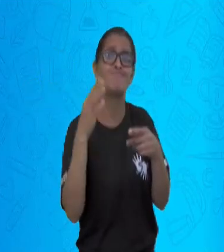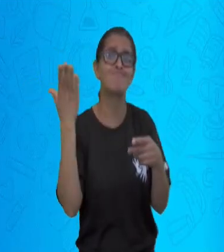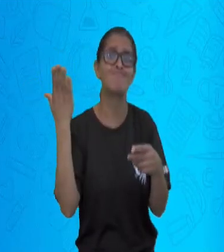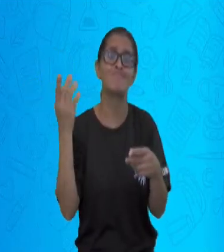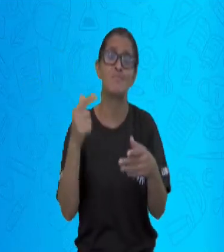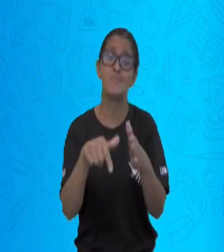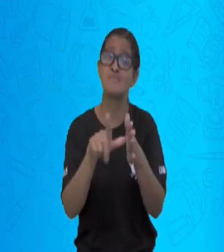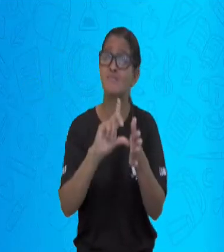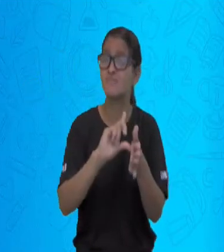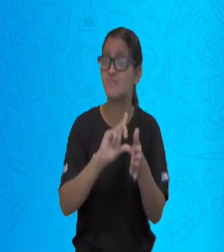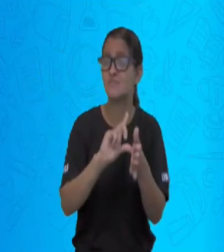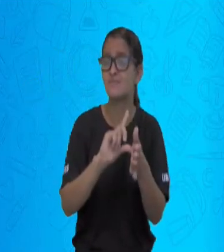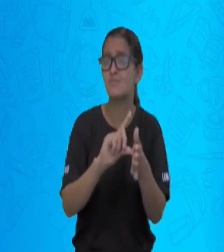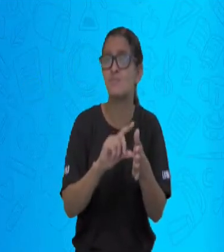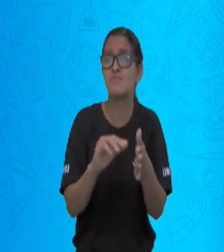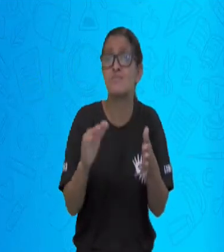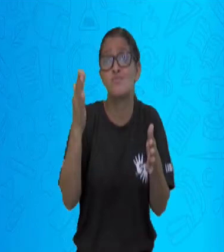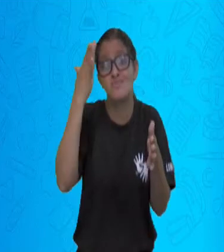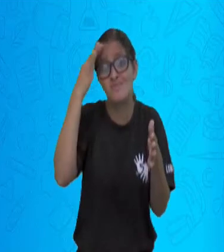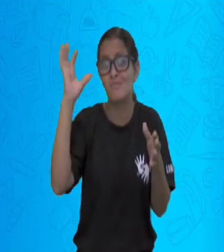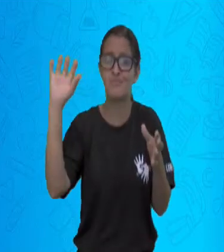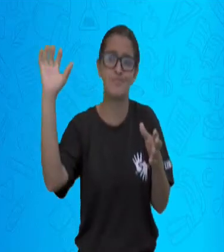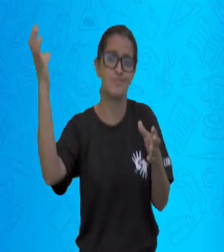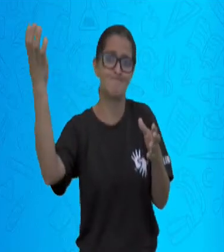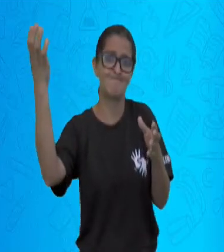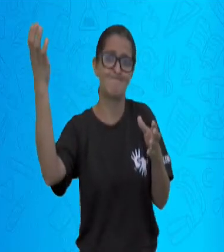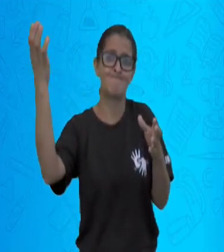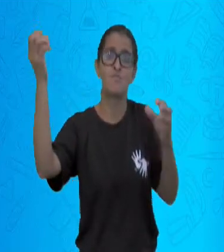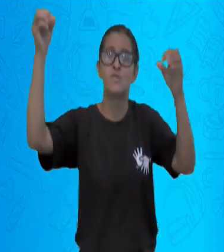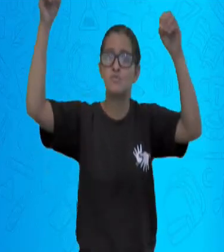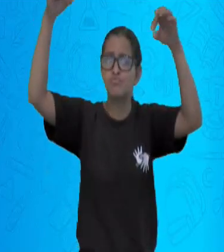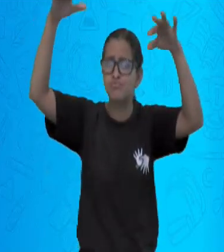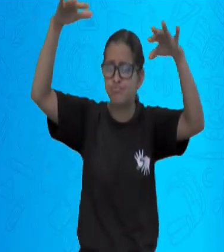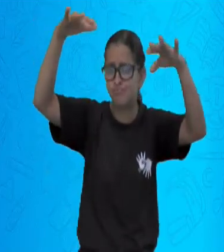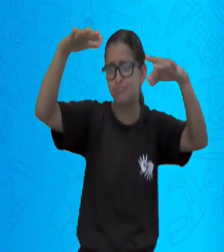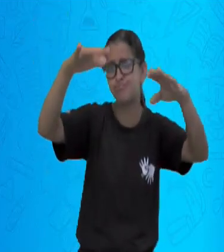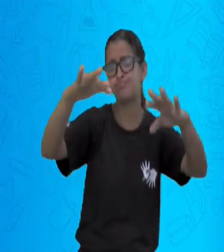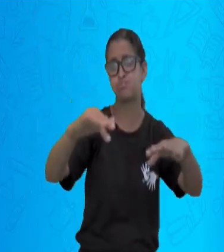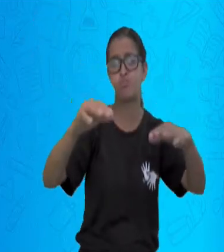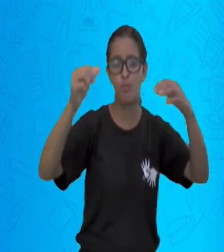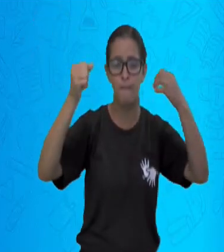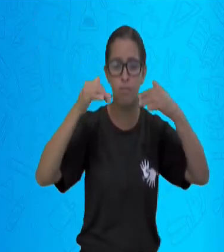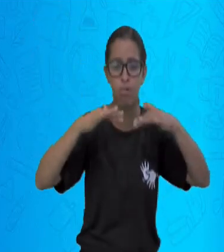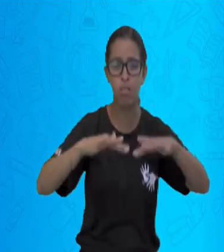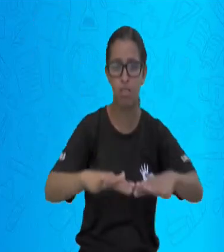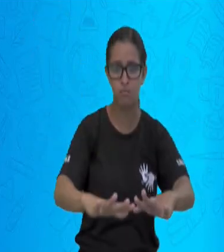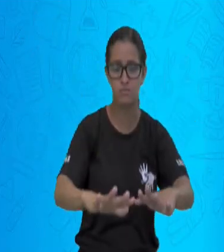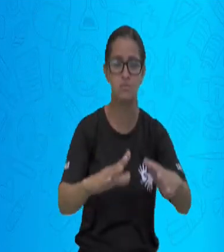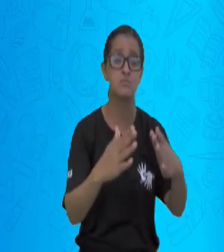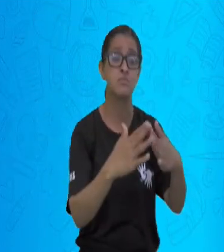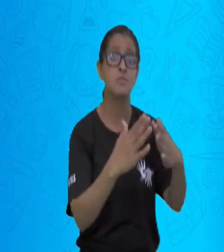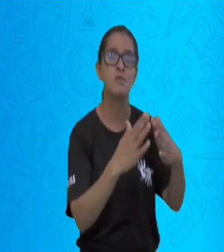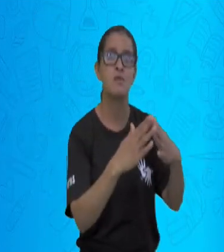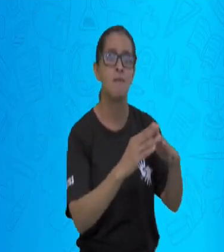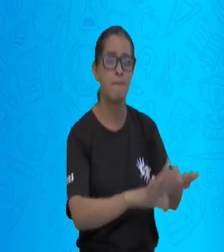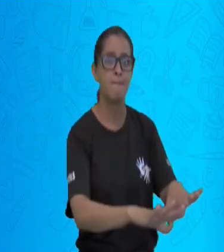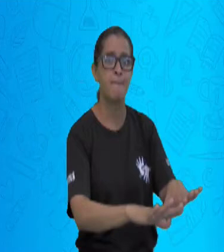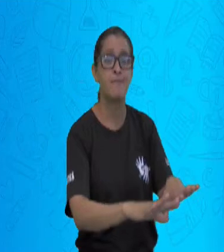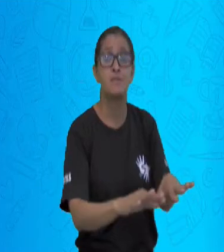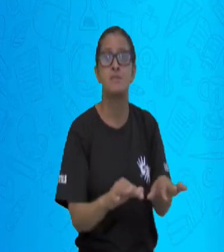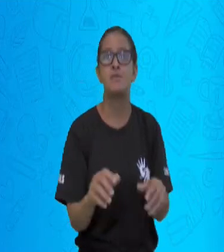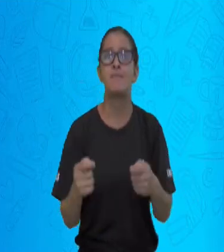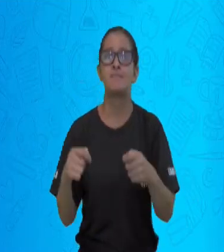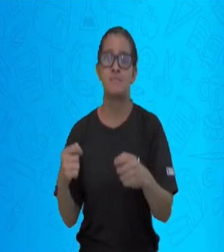encharcar, e aquela casa que está naquele ponto ela vai cair. Então a Defesa Civil tem que agir logo aqui para proteger essas